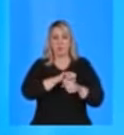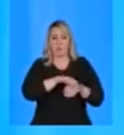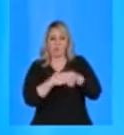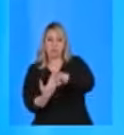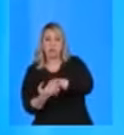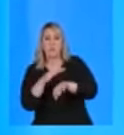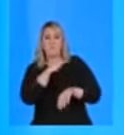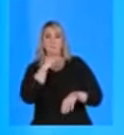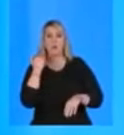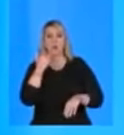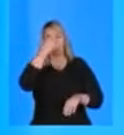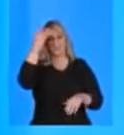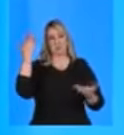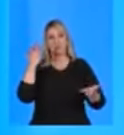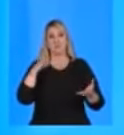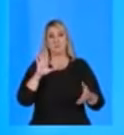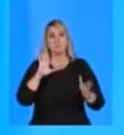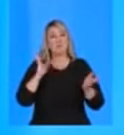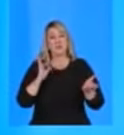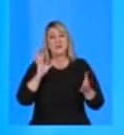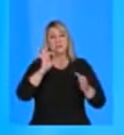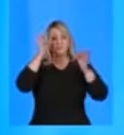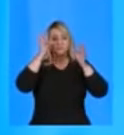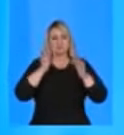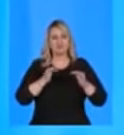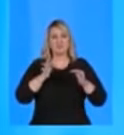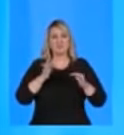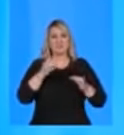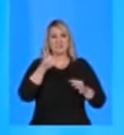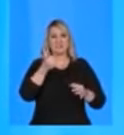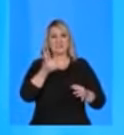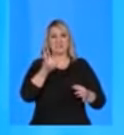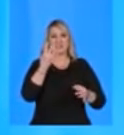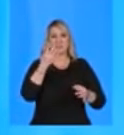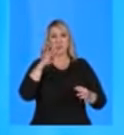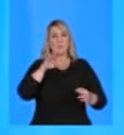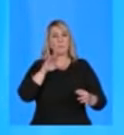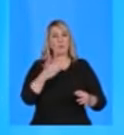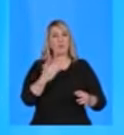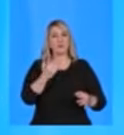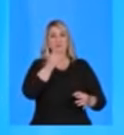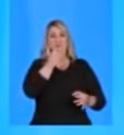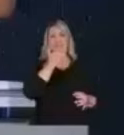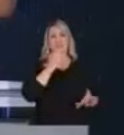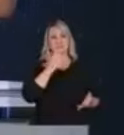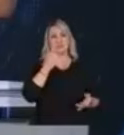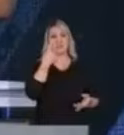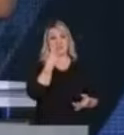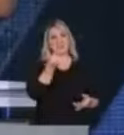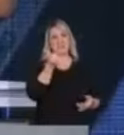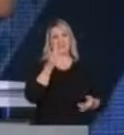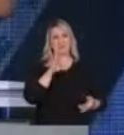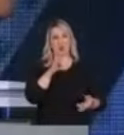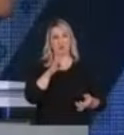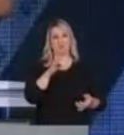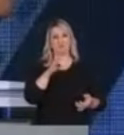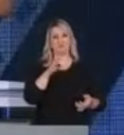mas é injustificável a gente ter em 64 bilhões P Paulo Me desculpe 16 bilhões